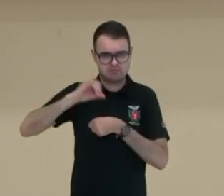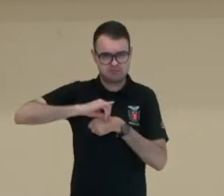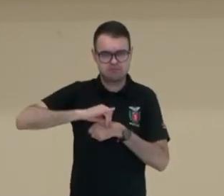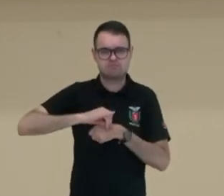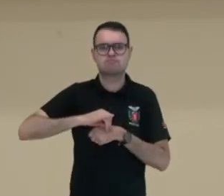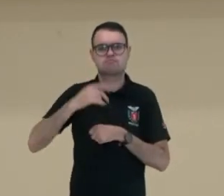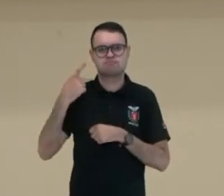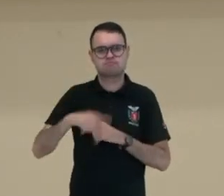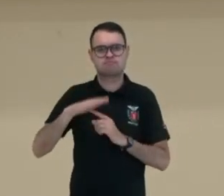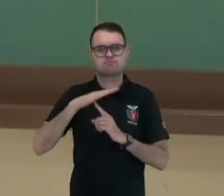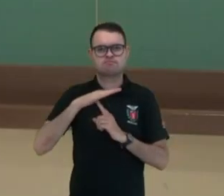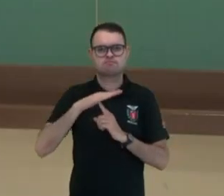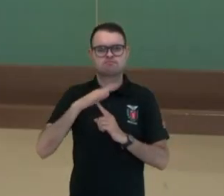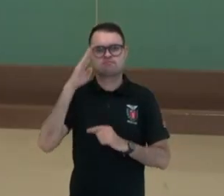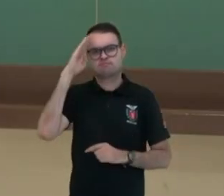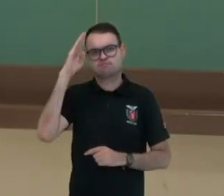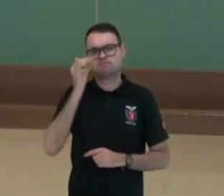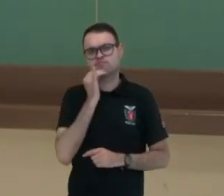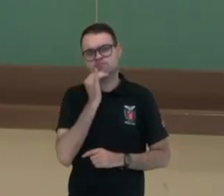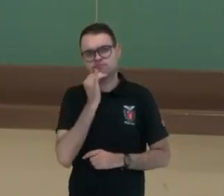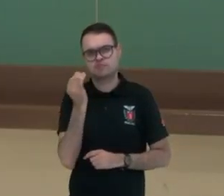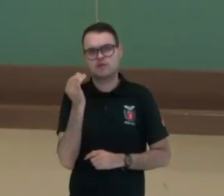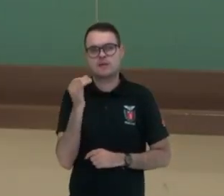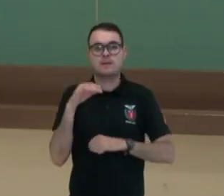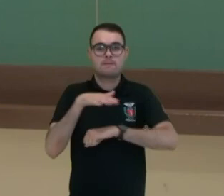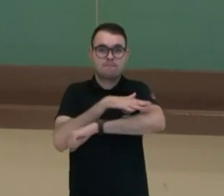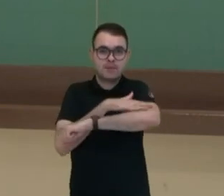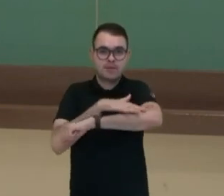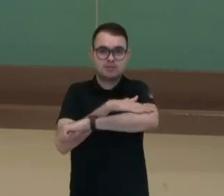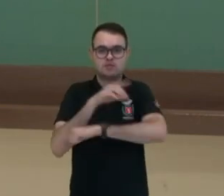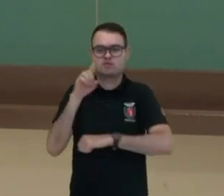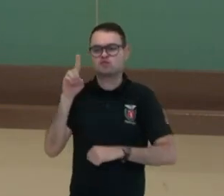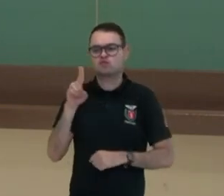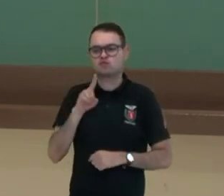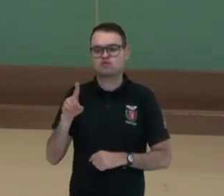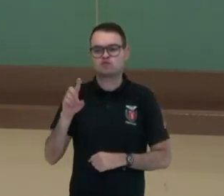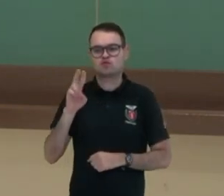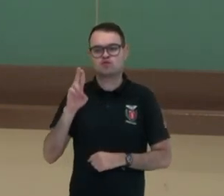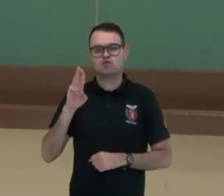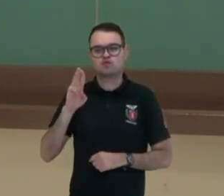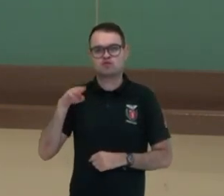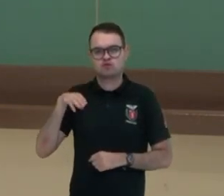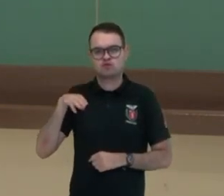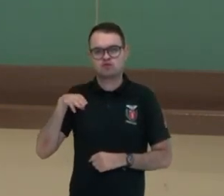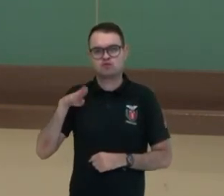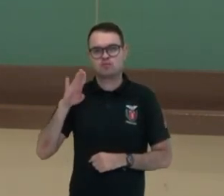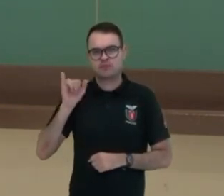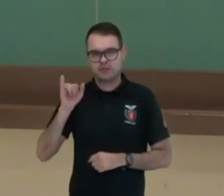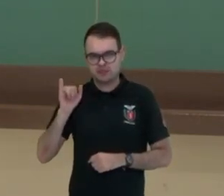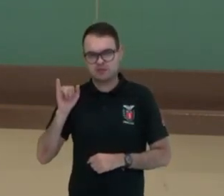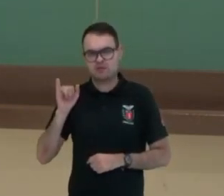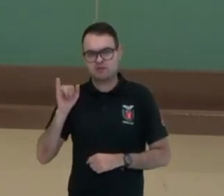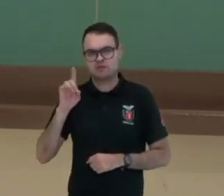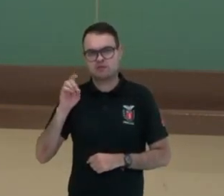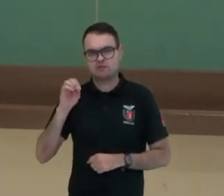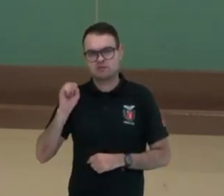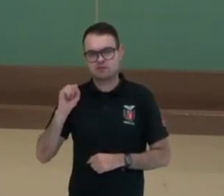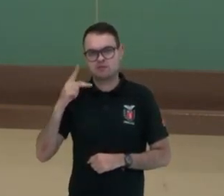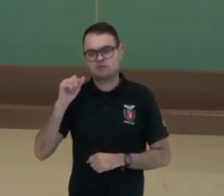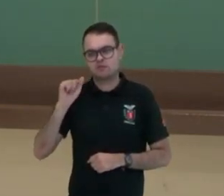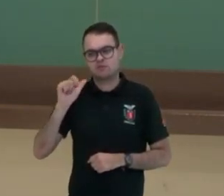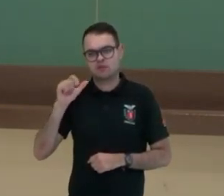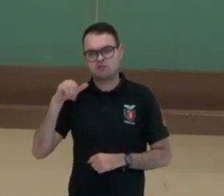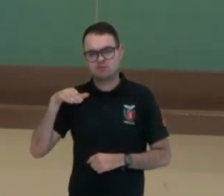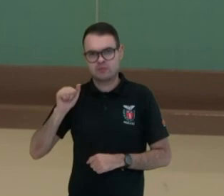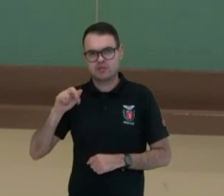exemplo, né, a Praça Zumbi dos Palmares, que representa, né, a comunidade, enfim, os brasileiros